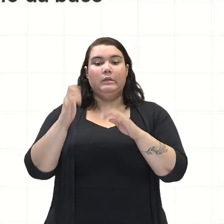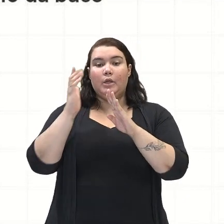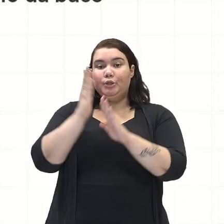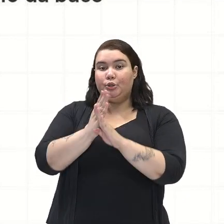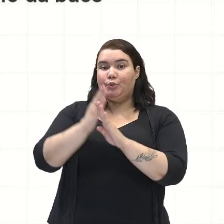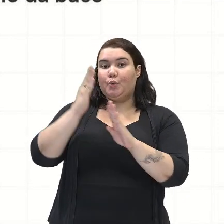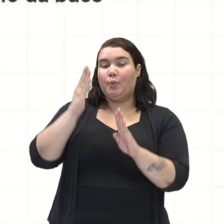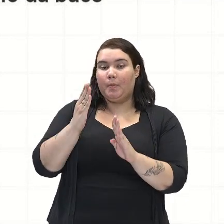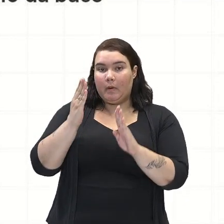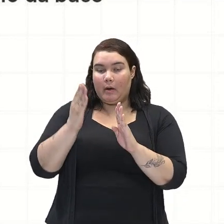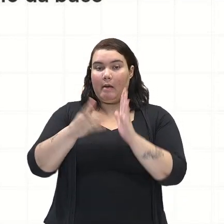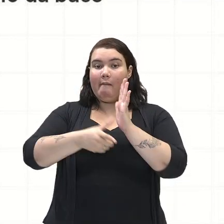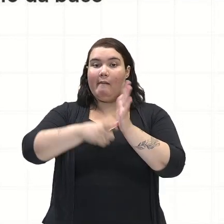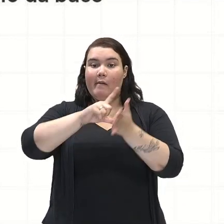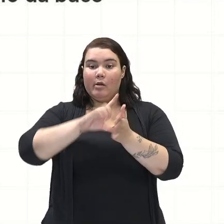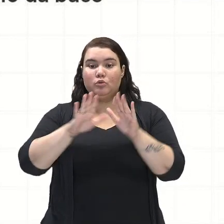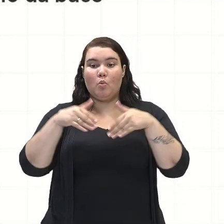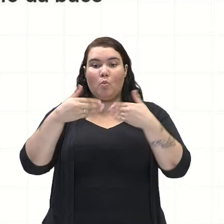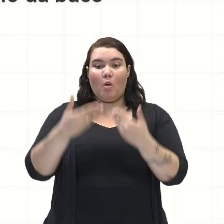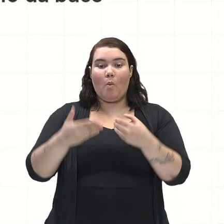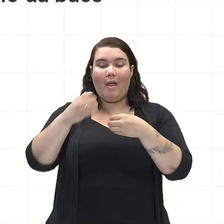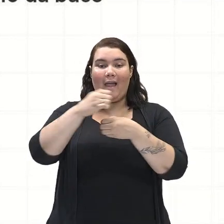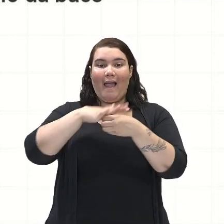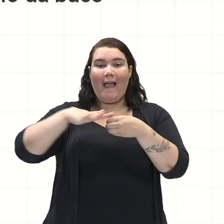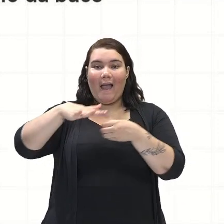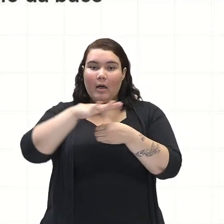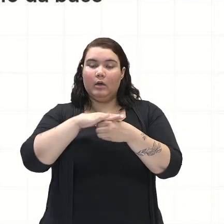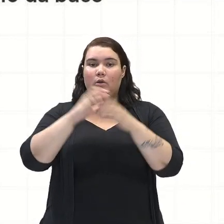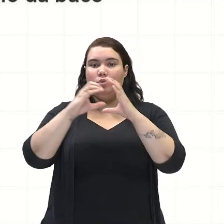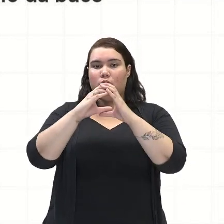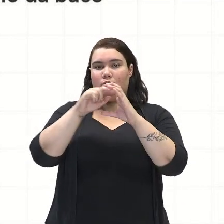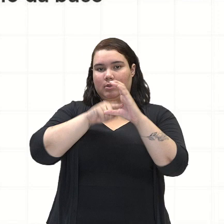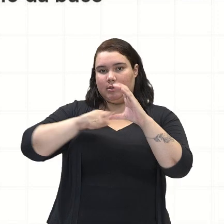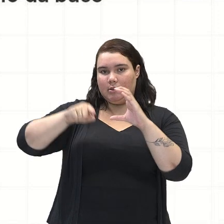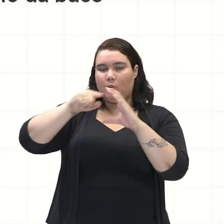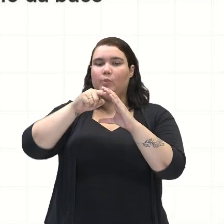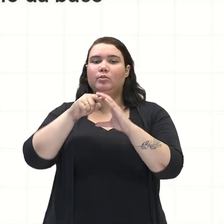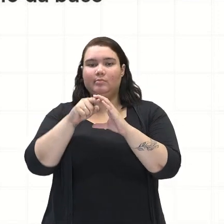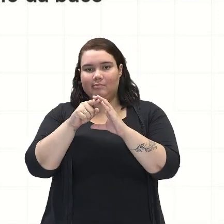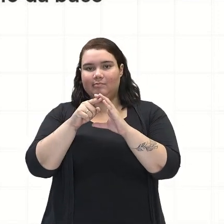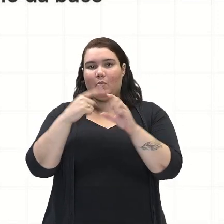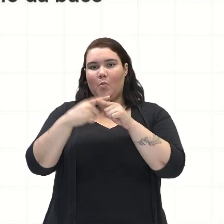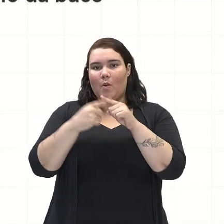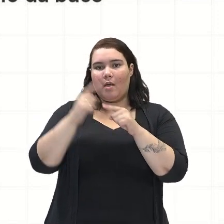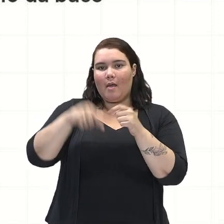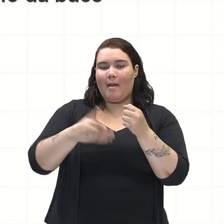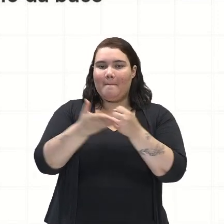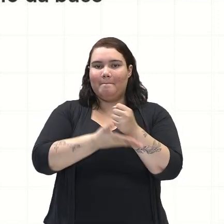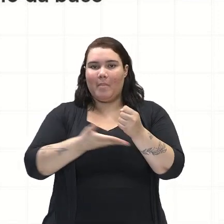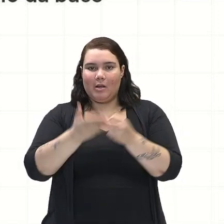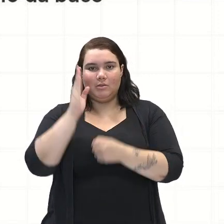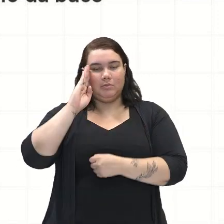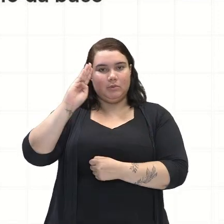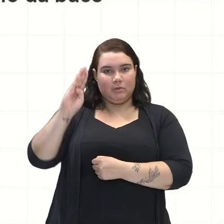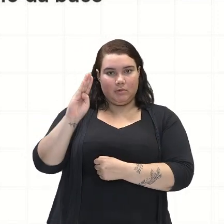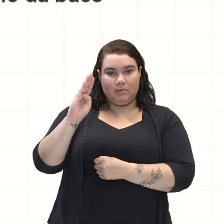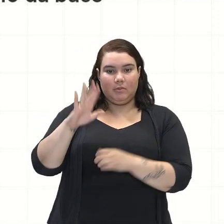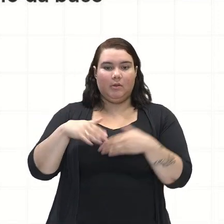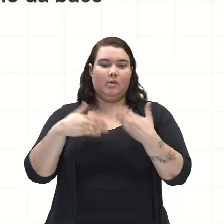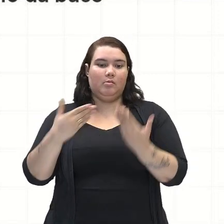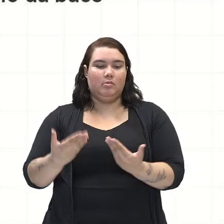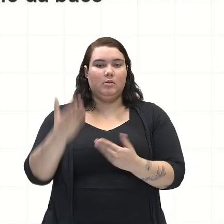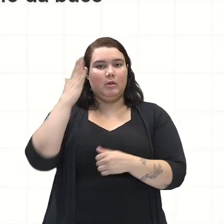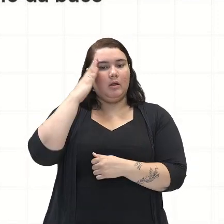saber da área do círculo, porque é a figura que está na base, o que justifica